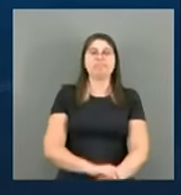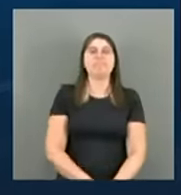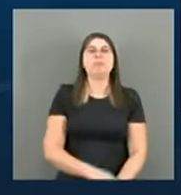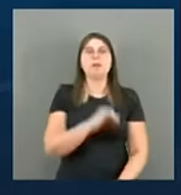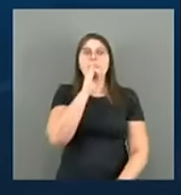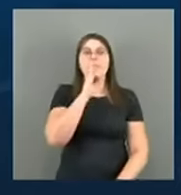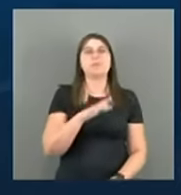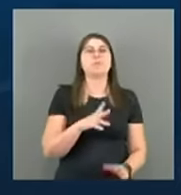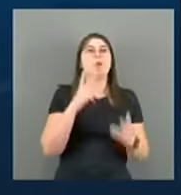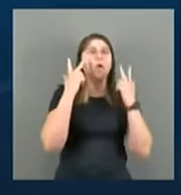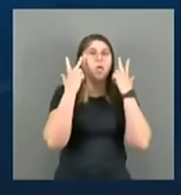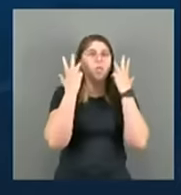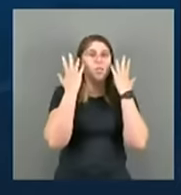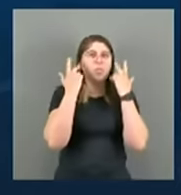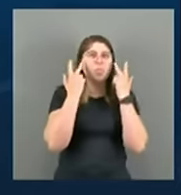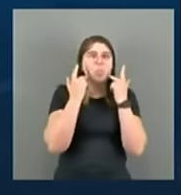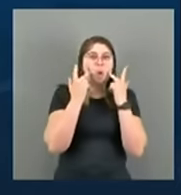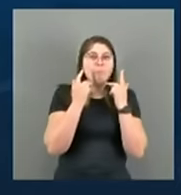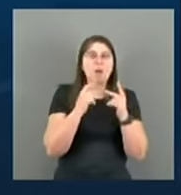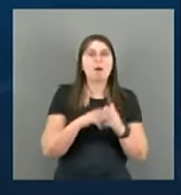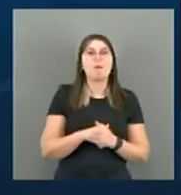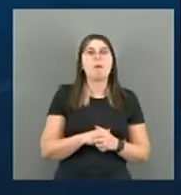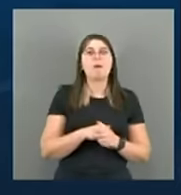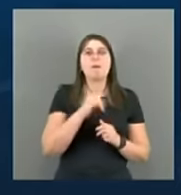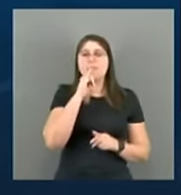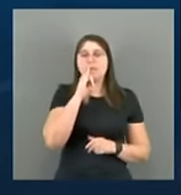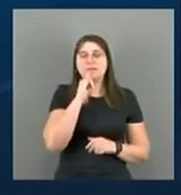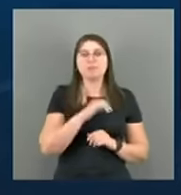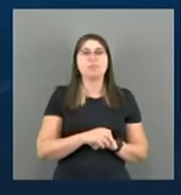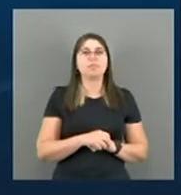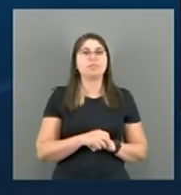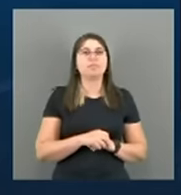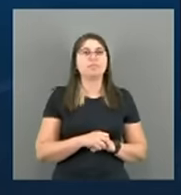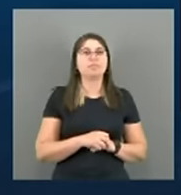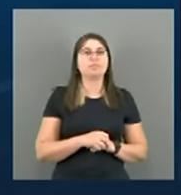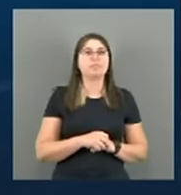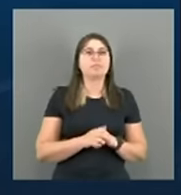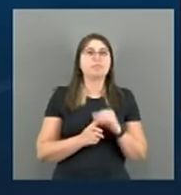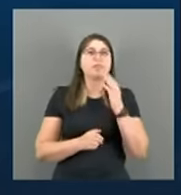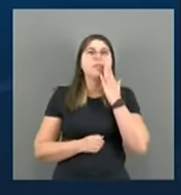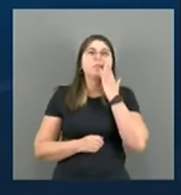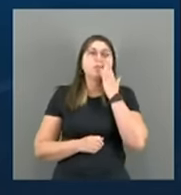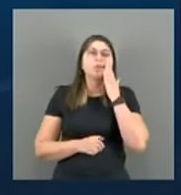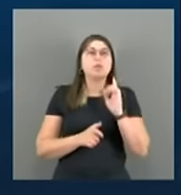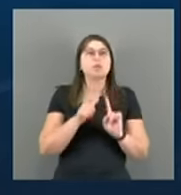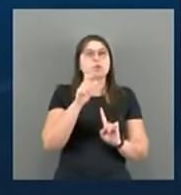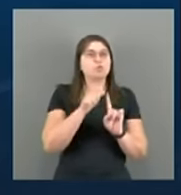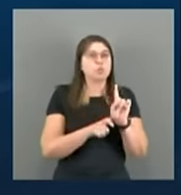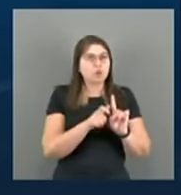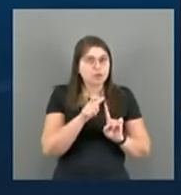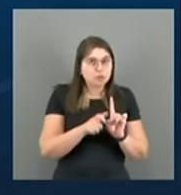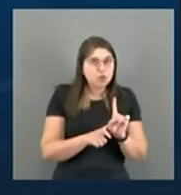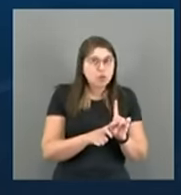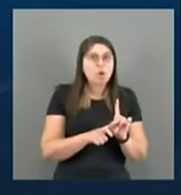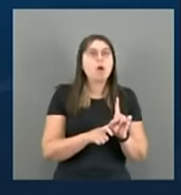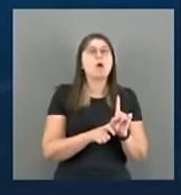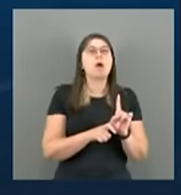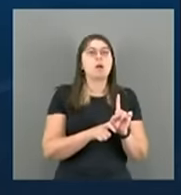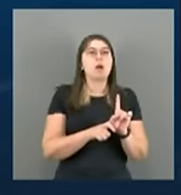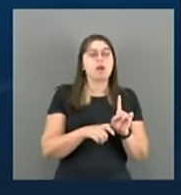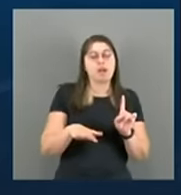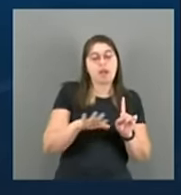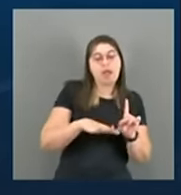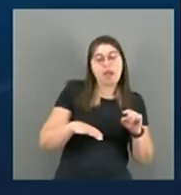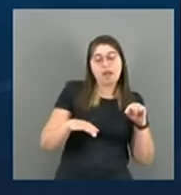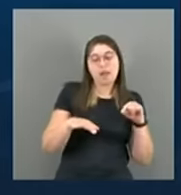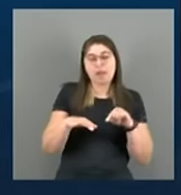normal um árbitro que o Endrick está entrando dentro de uma área, começam a puxar, o jogador está puxando o Endrick. Quando ele entra na área, o cara